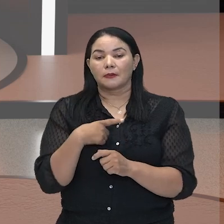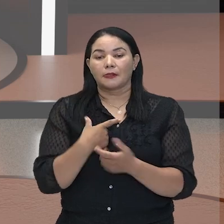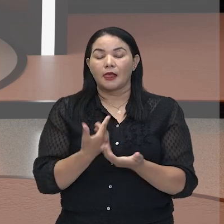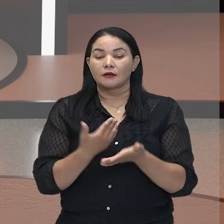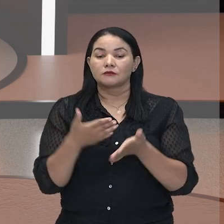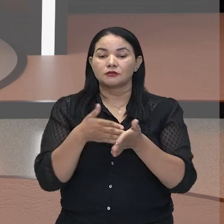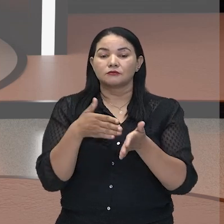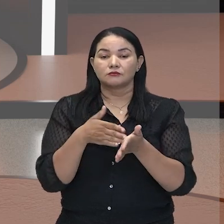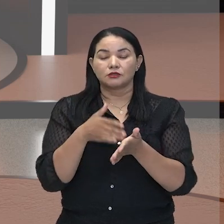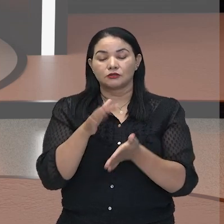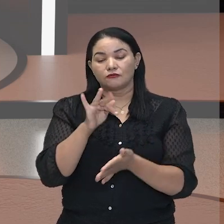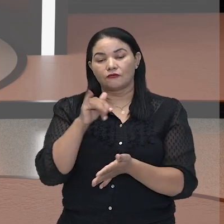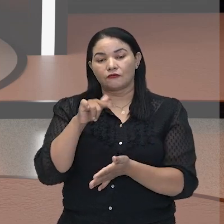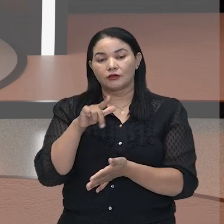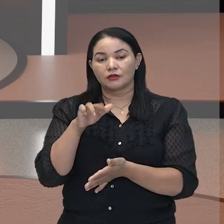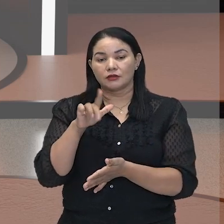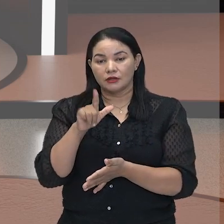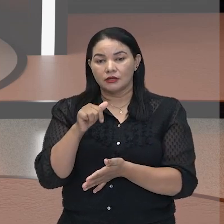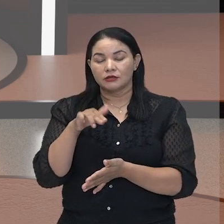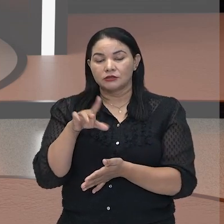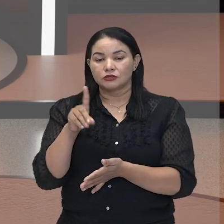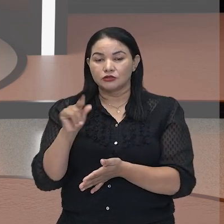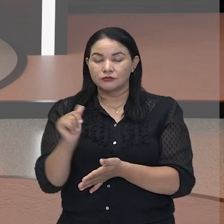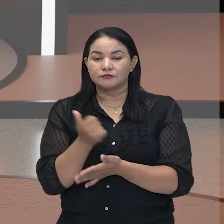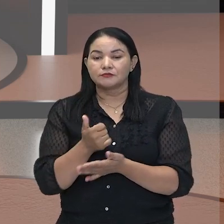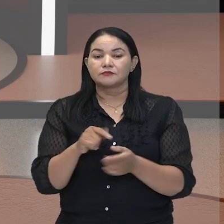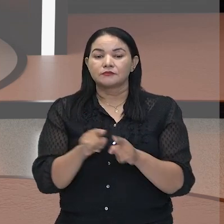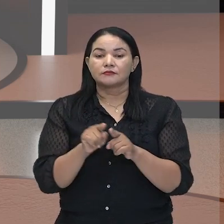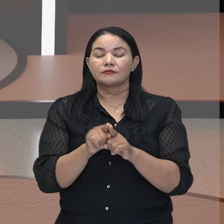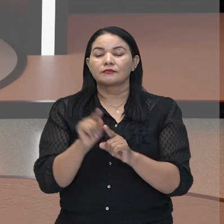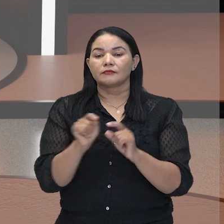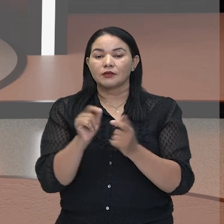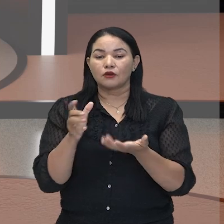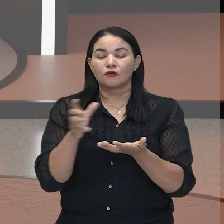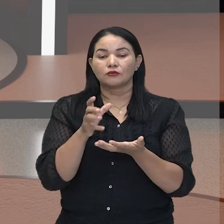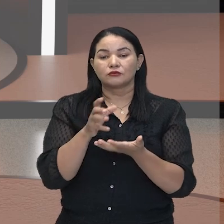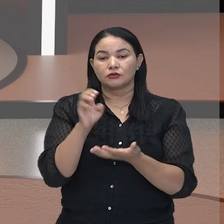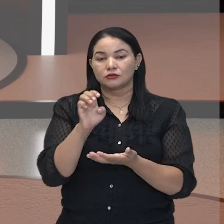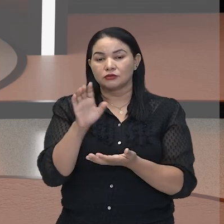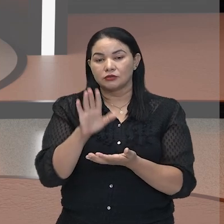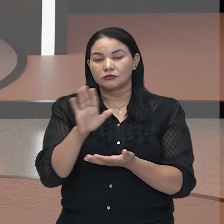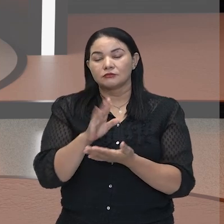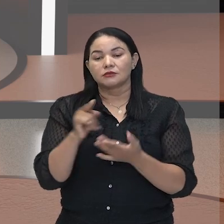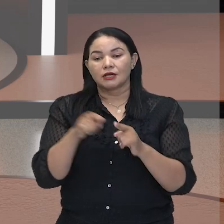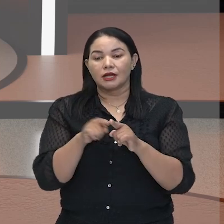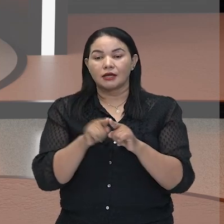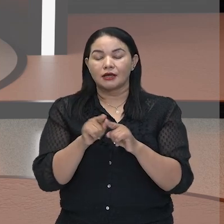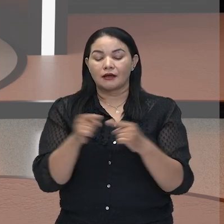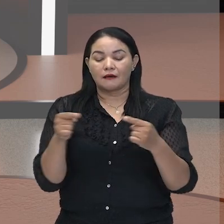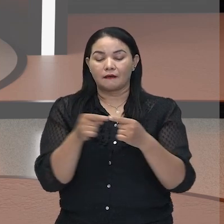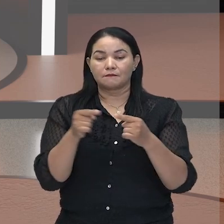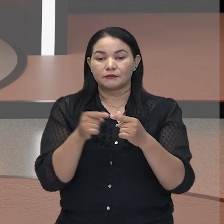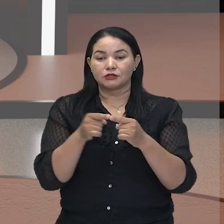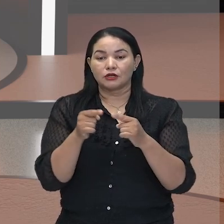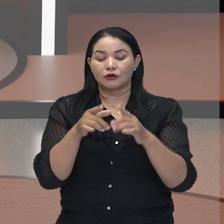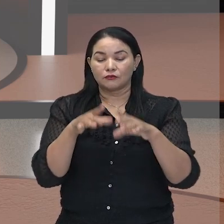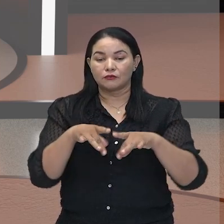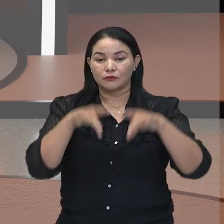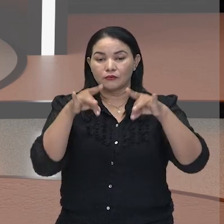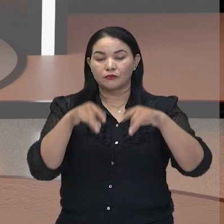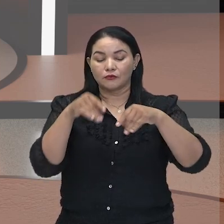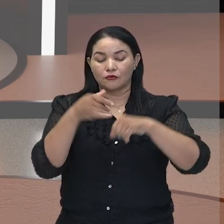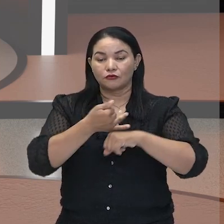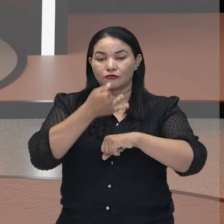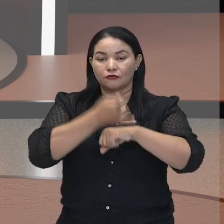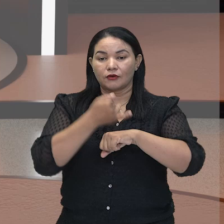e desce pelo aqui o continente europeu. Essa aqui é a chamada cortina de ferro. A gente tem, então, quando o